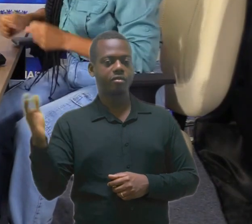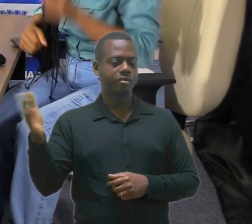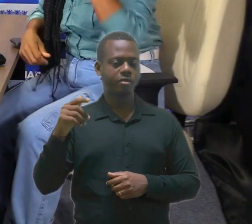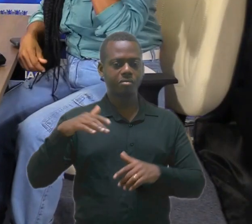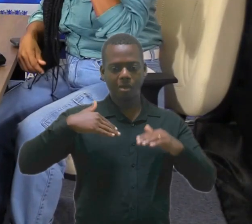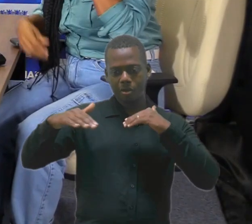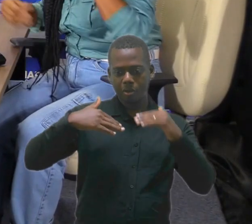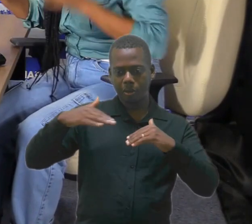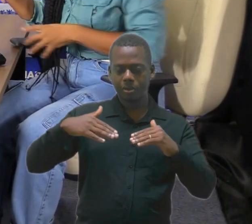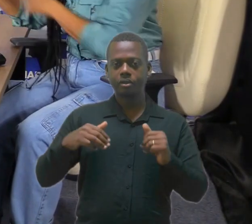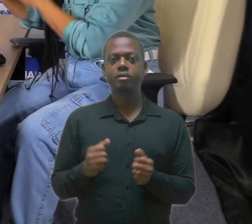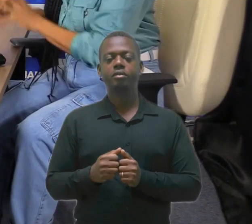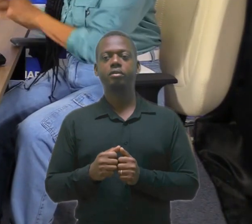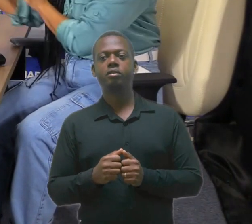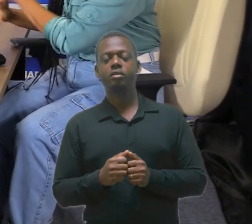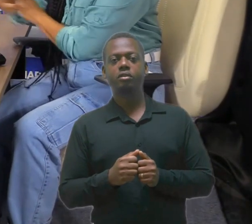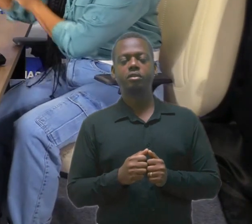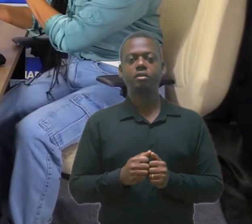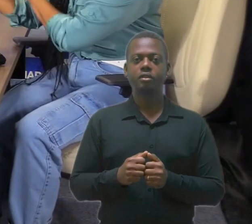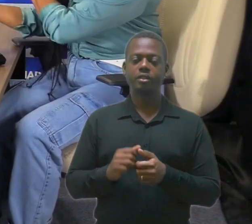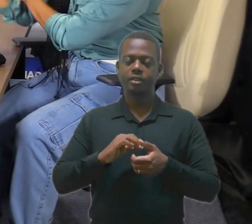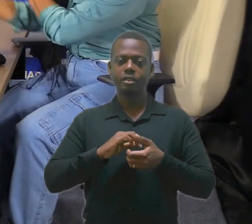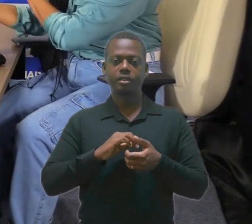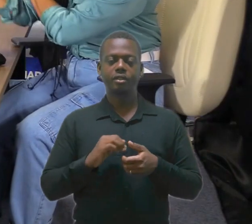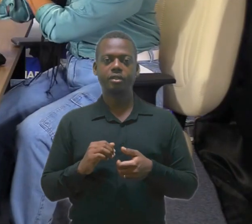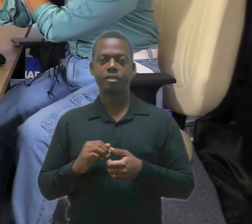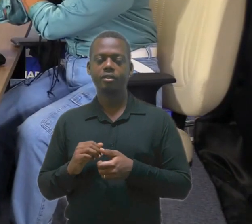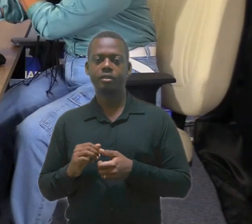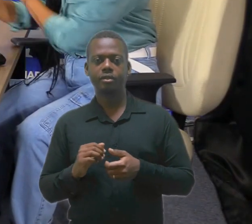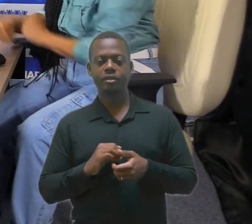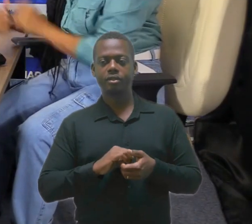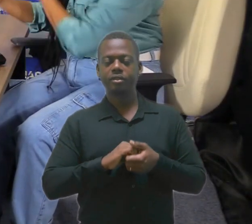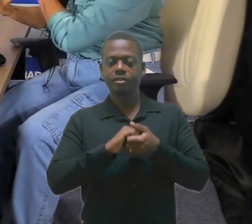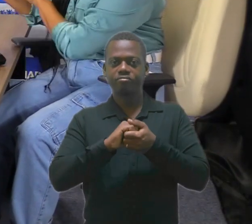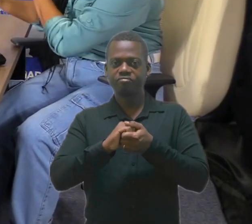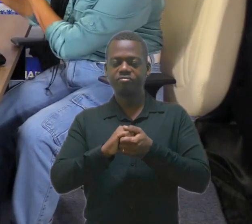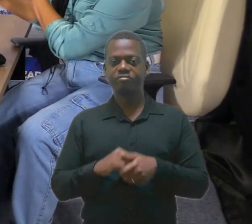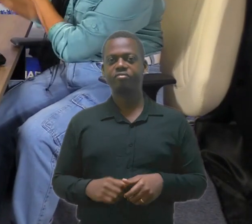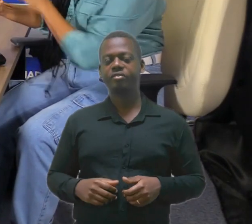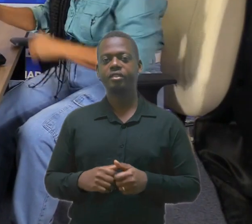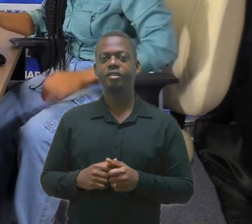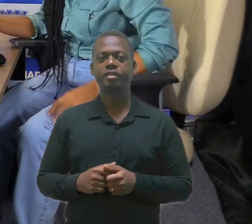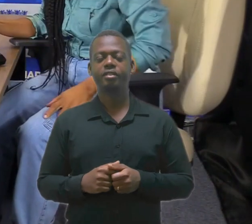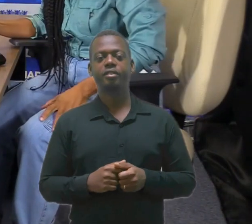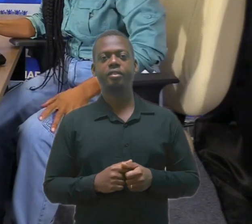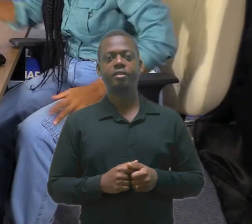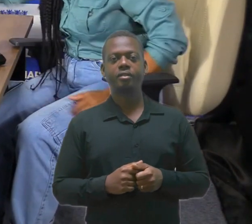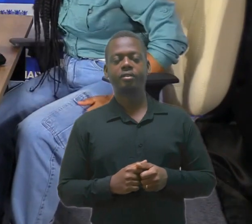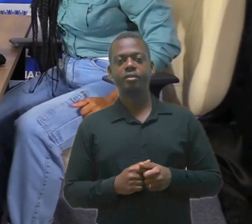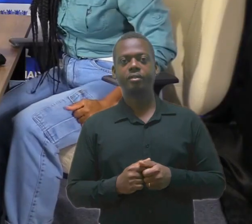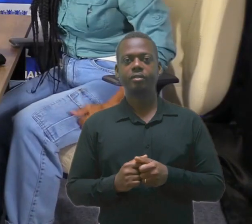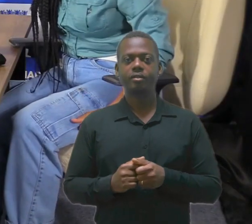bora fazer. E a gente já teve assim, né? Ó, a gente fez assim, ó. Isso aqui é briga. Mas